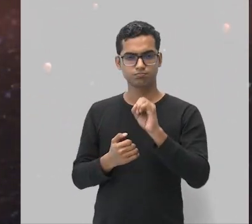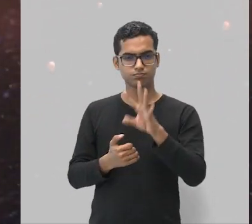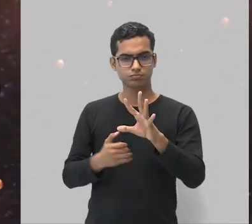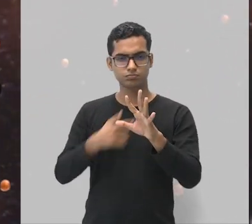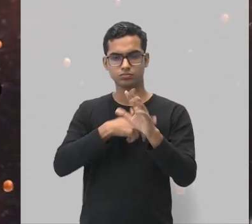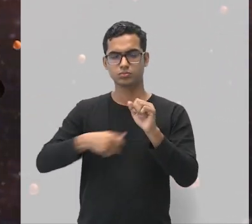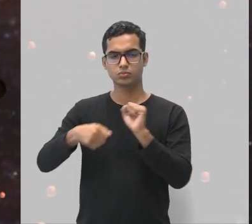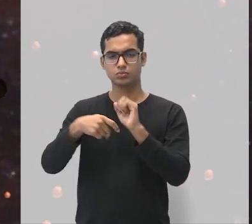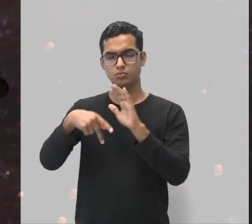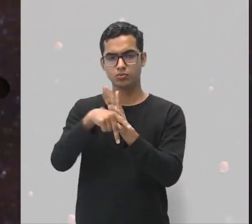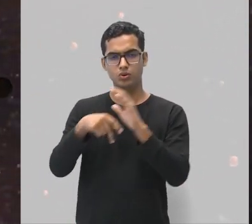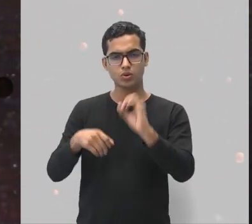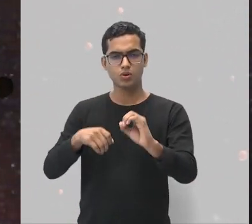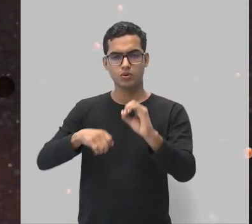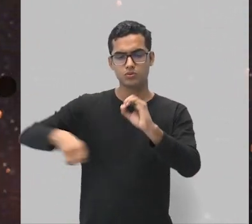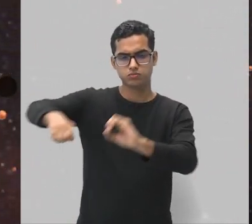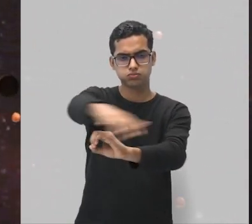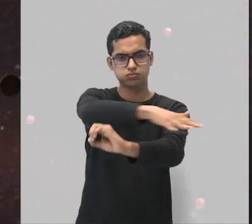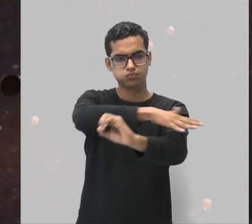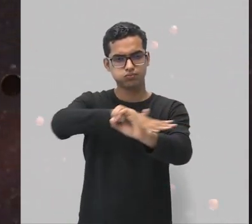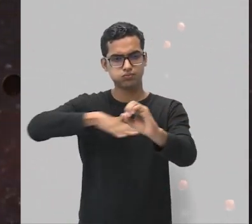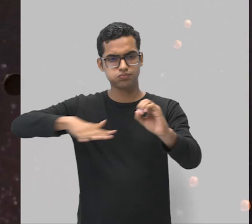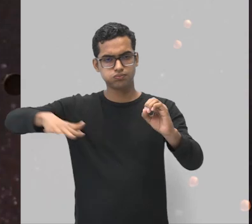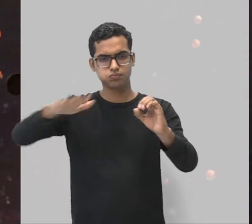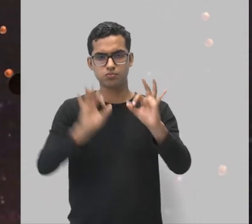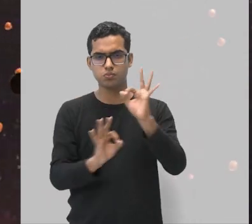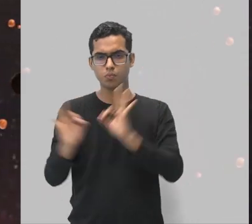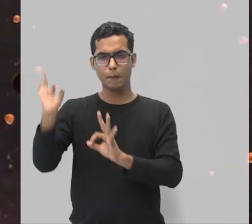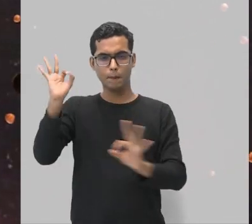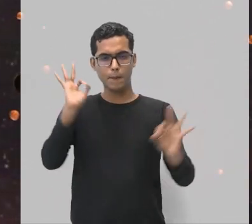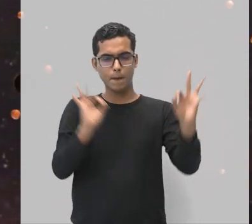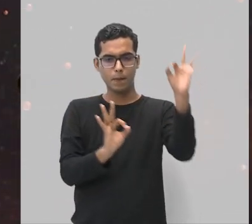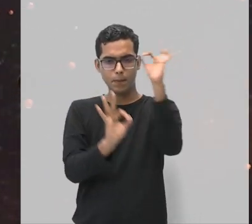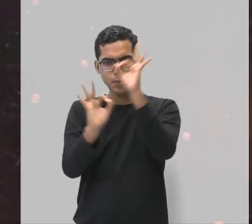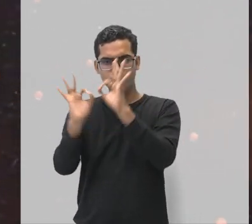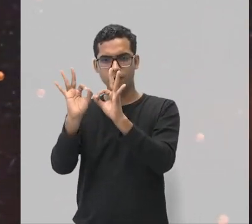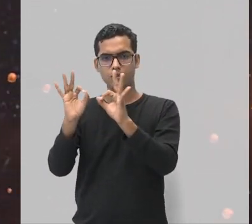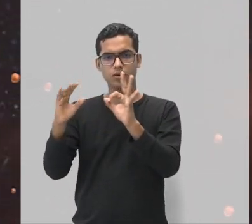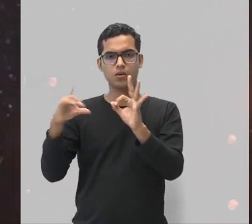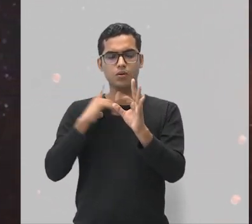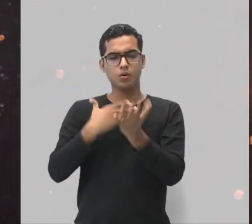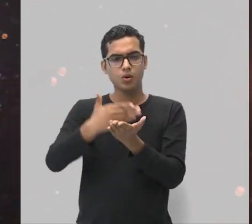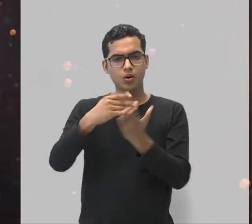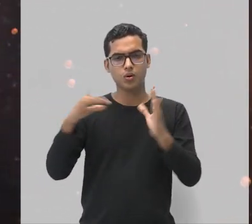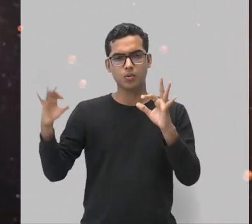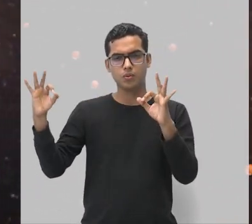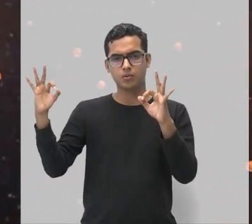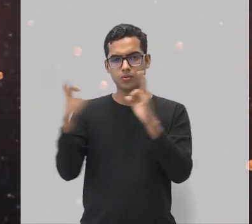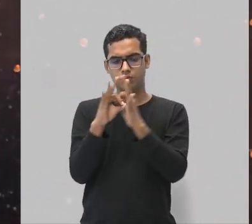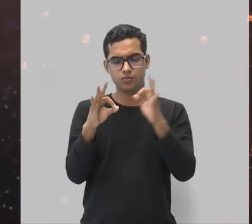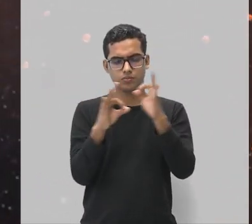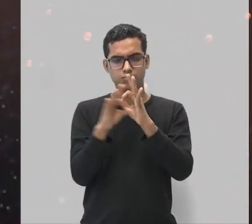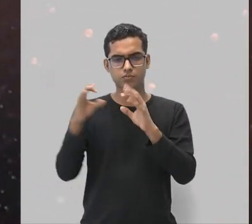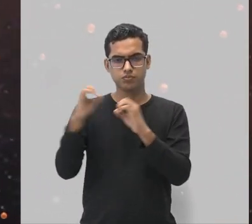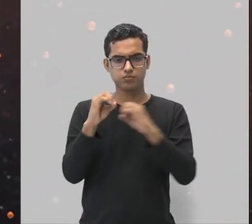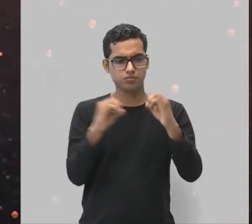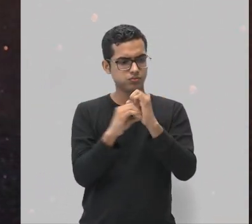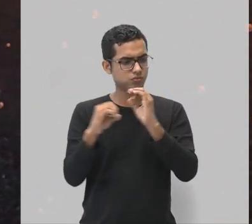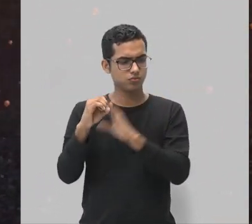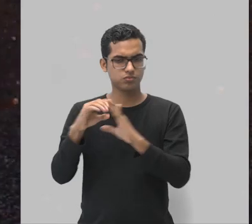partículas suspensas, e elas vão começar a se chocar e se unir, certo?